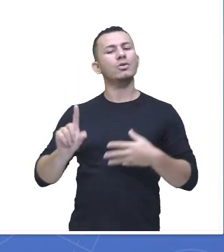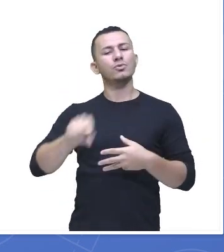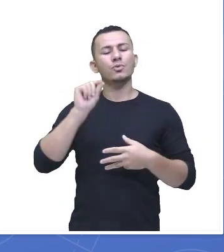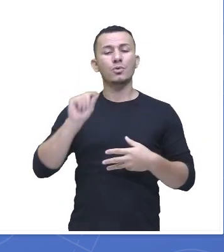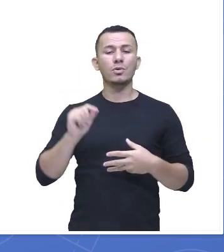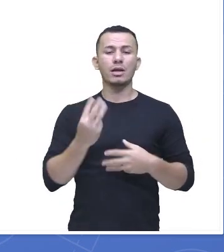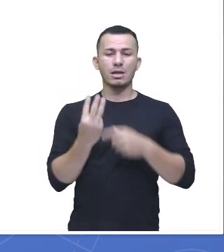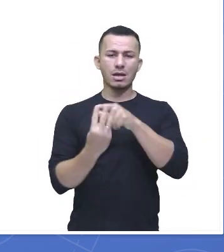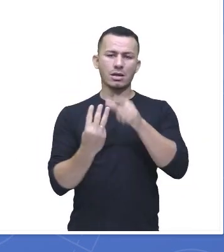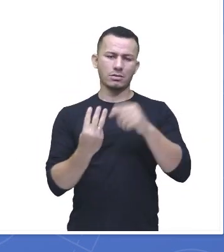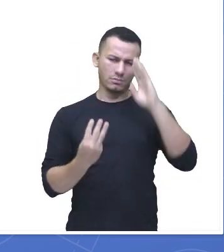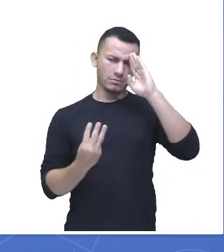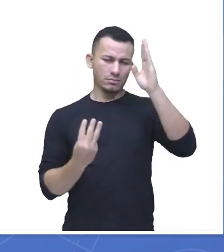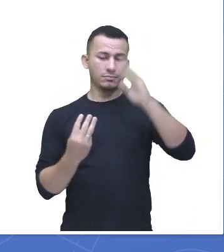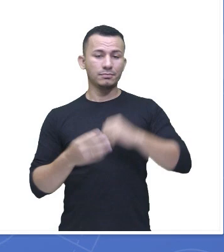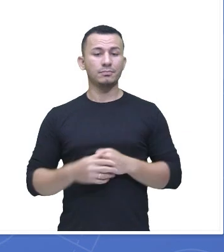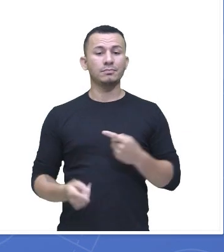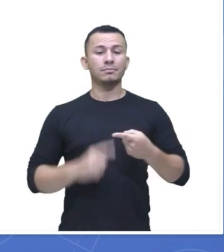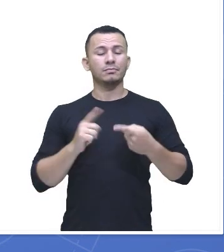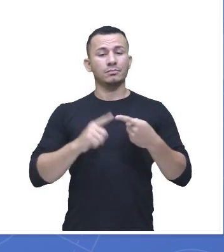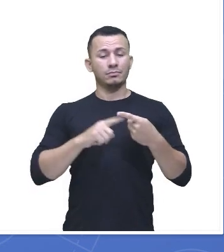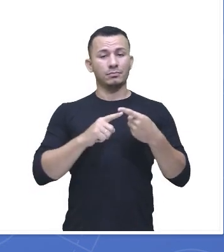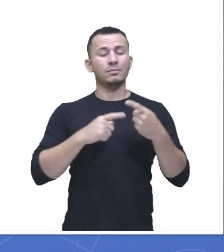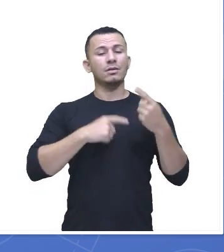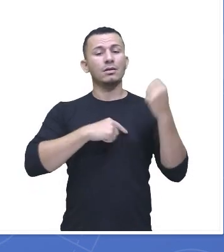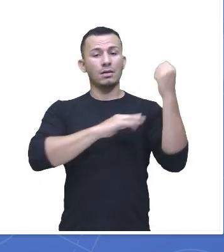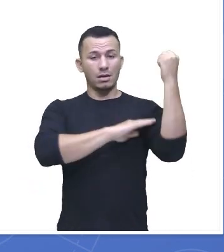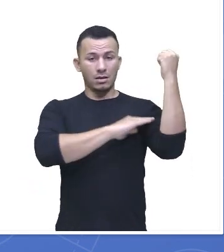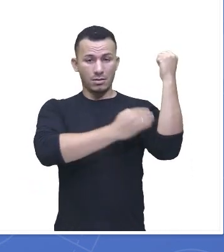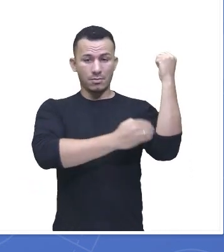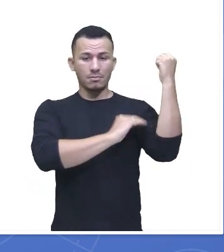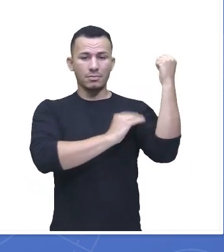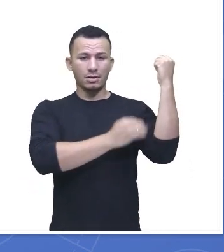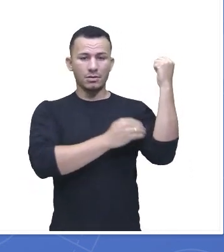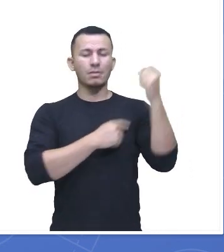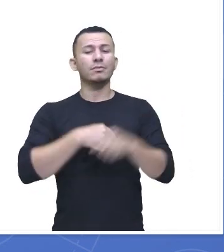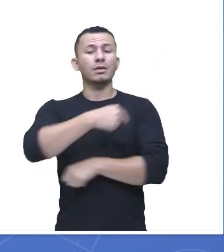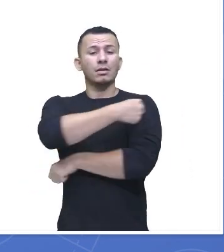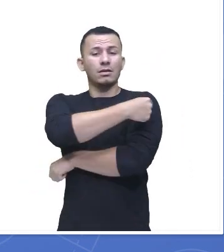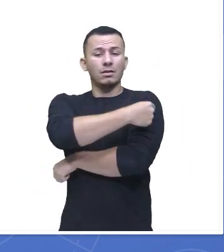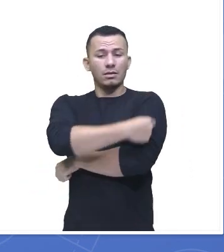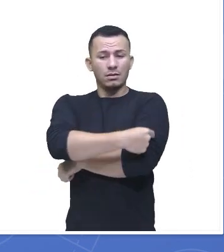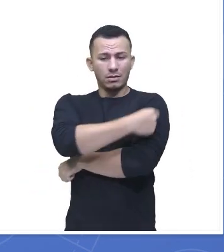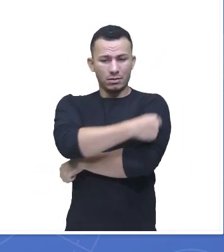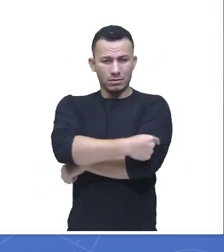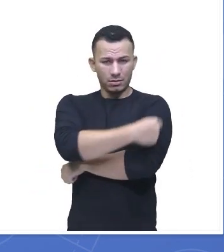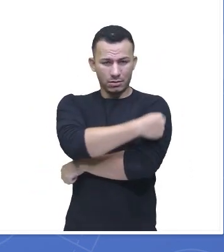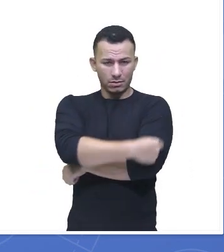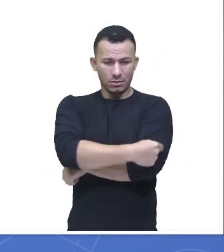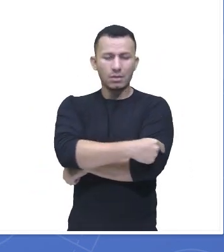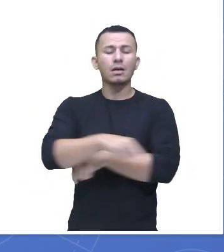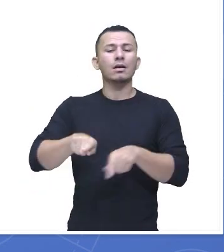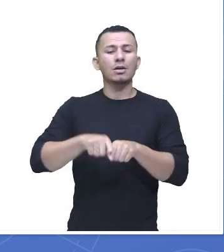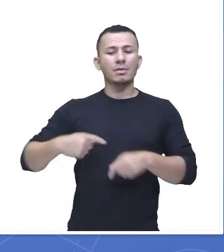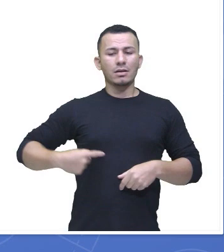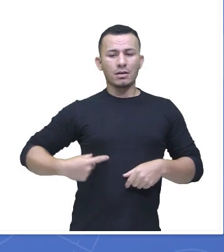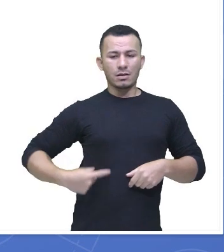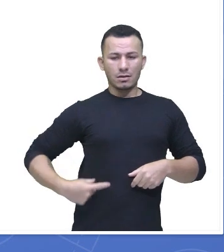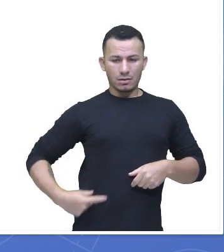os principais. Nós temos o bíceps braquial, o tríceps braquial e o